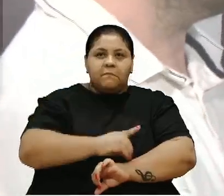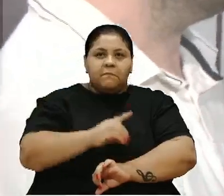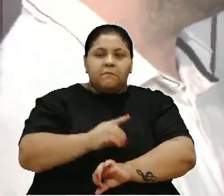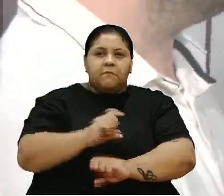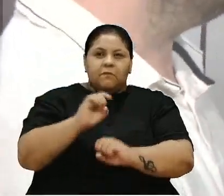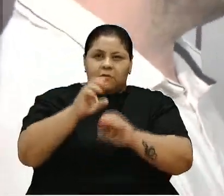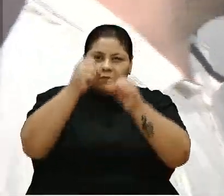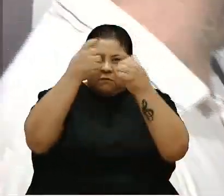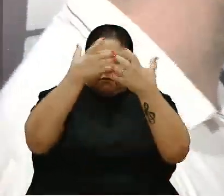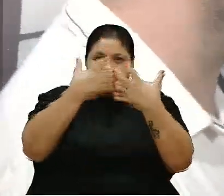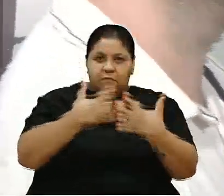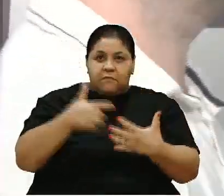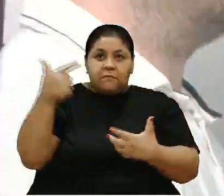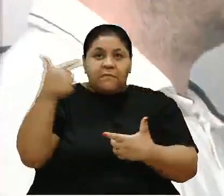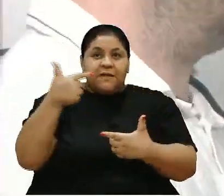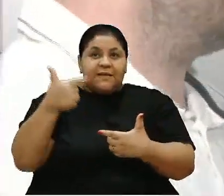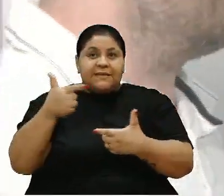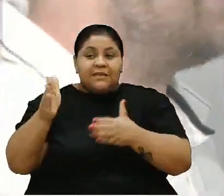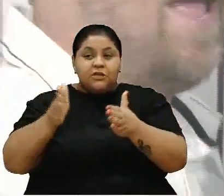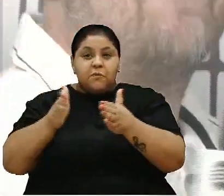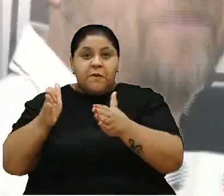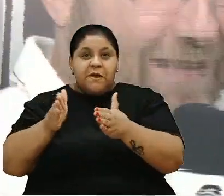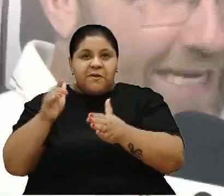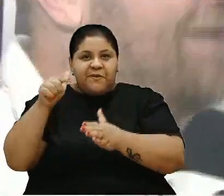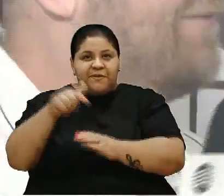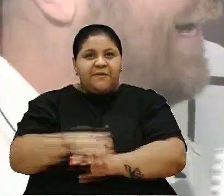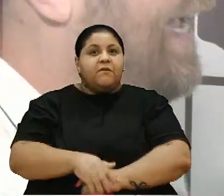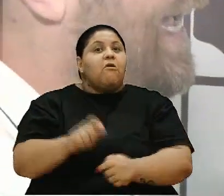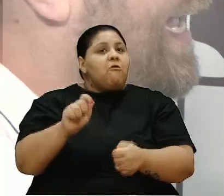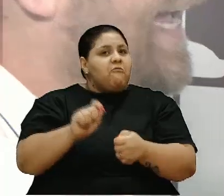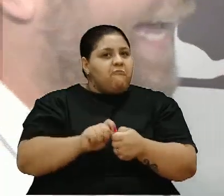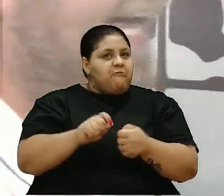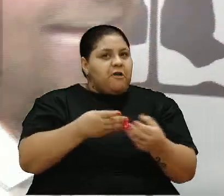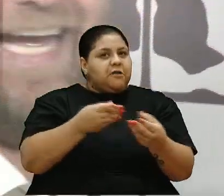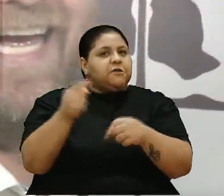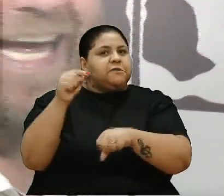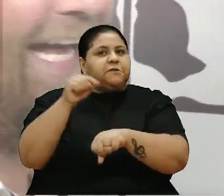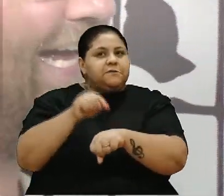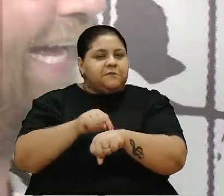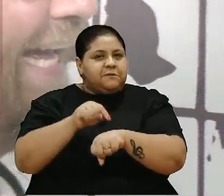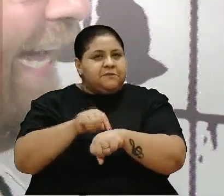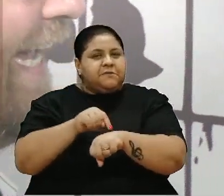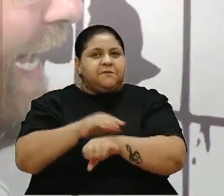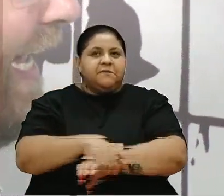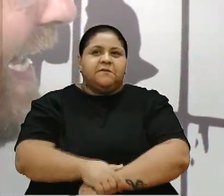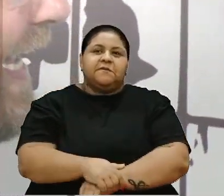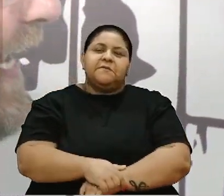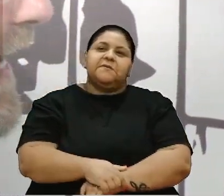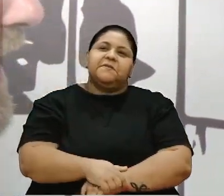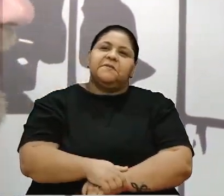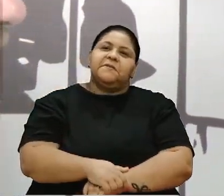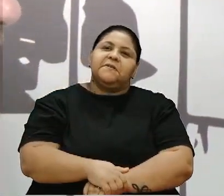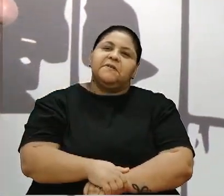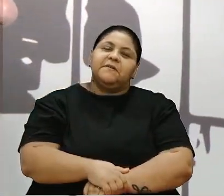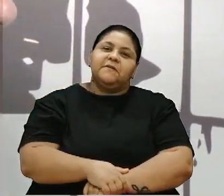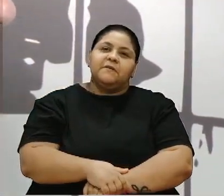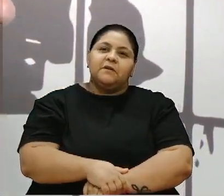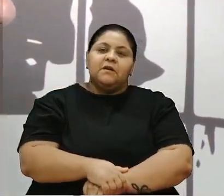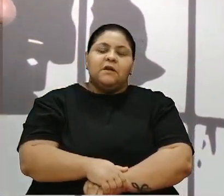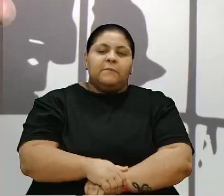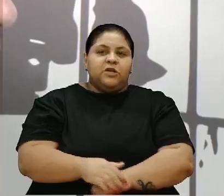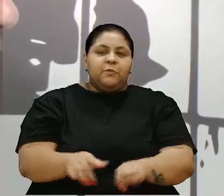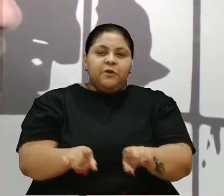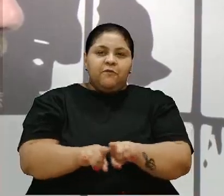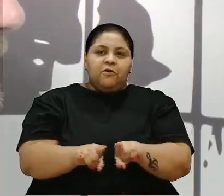Correção, 7º mandato. 7º? Faz São tempo, 5 né? titulares e 2 suplentes, mas tudo bem, isso faz parte. De